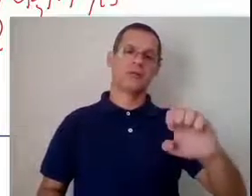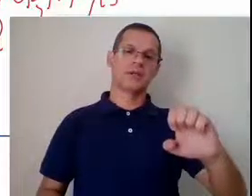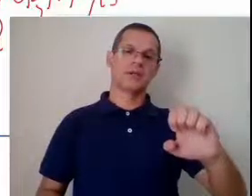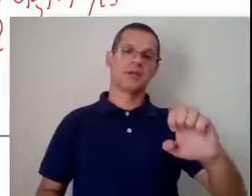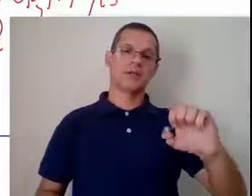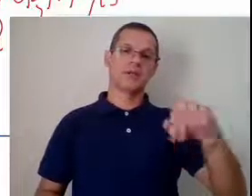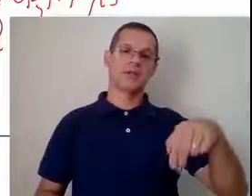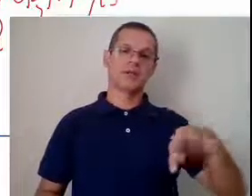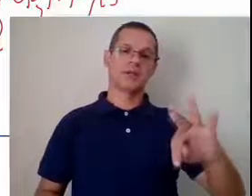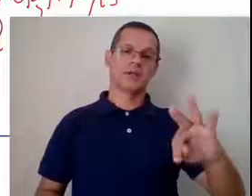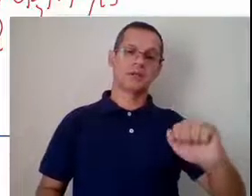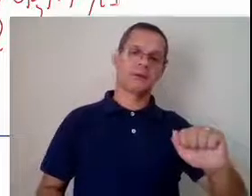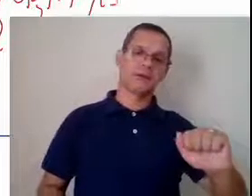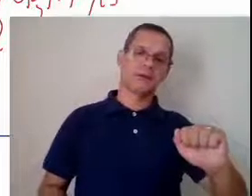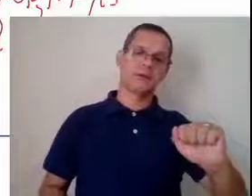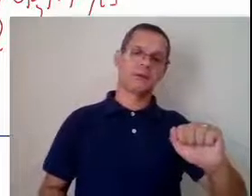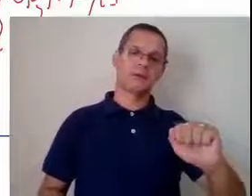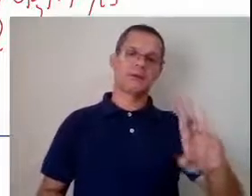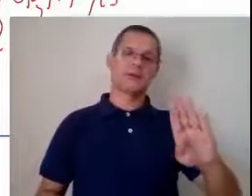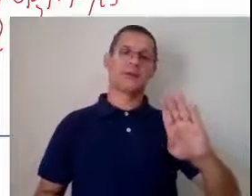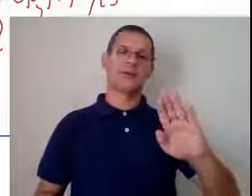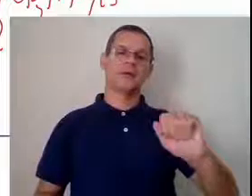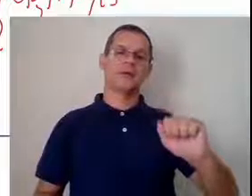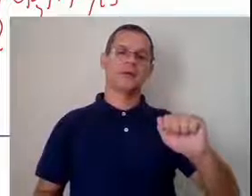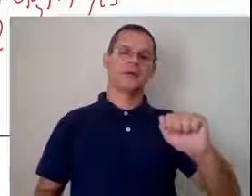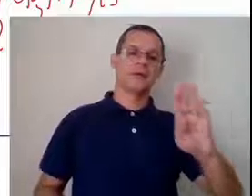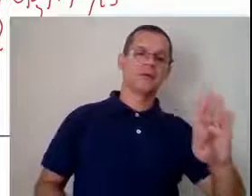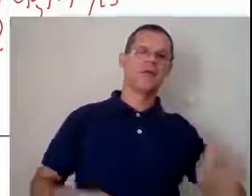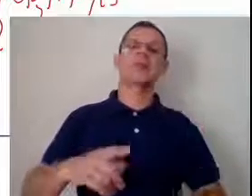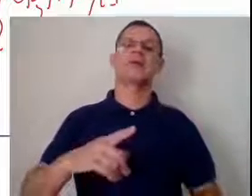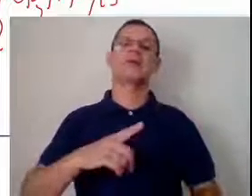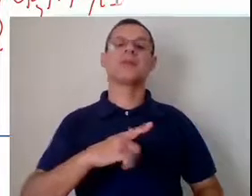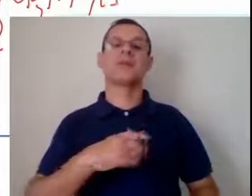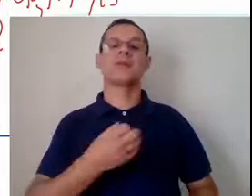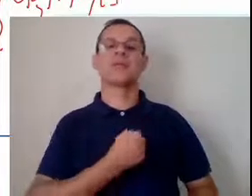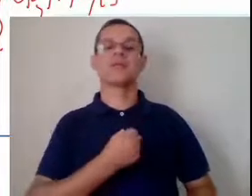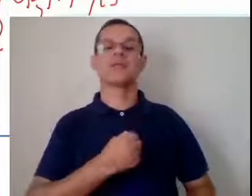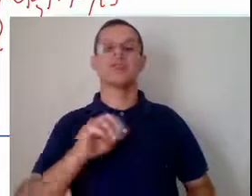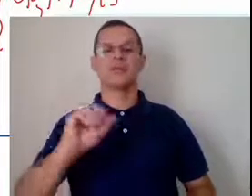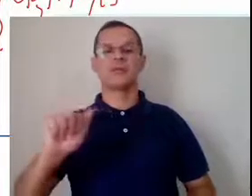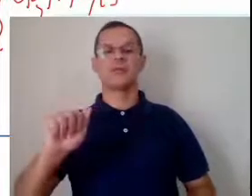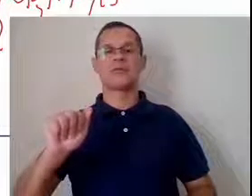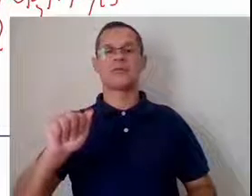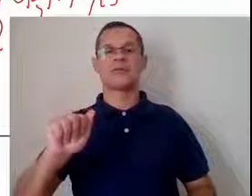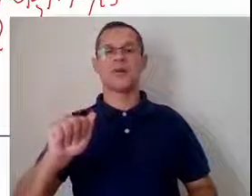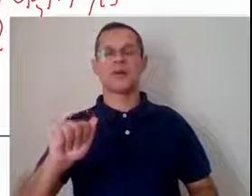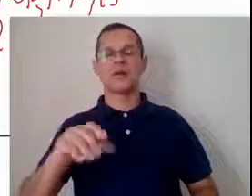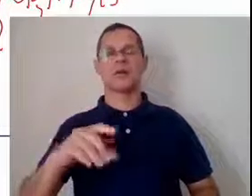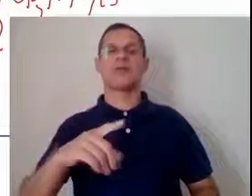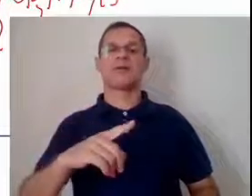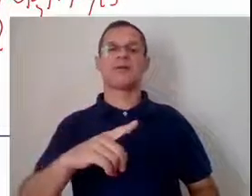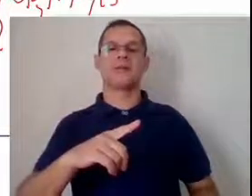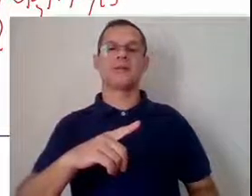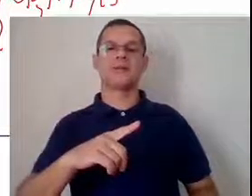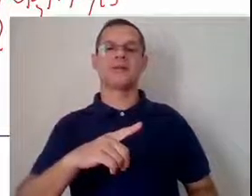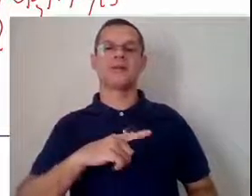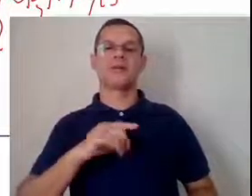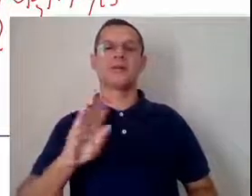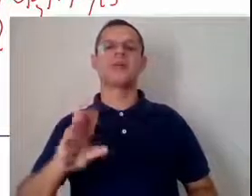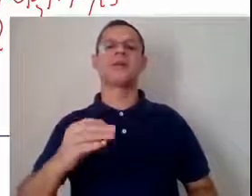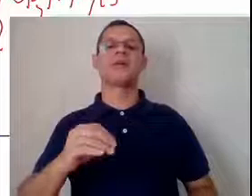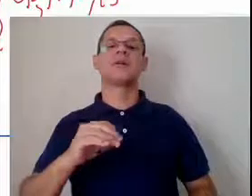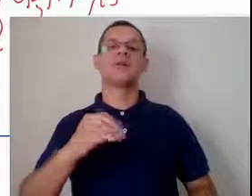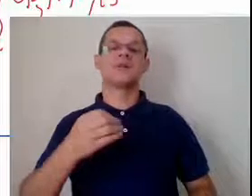que faltam em B e tem em A? Então, vamos lá. Aqui seria, que número